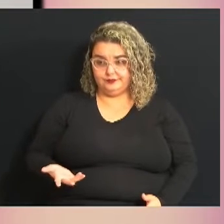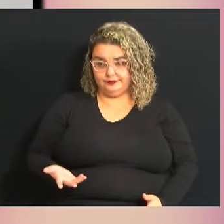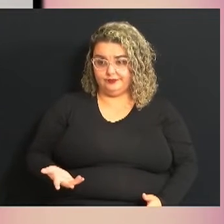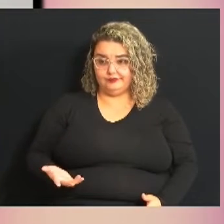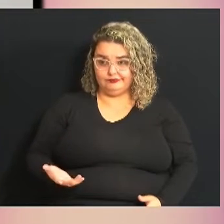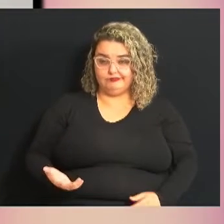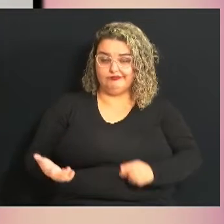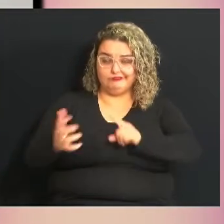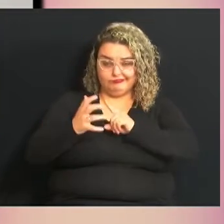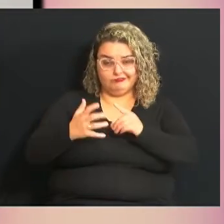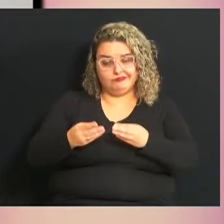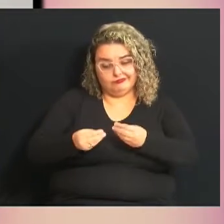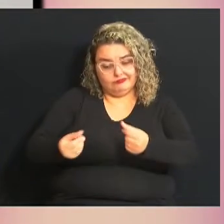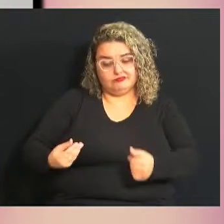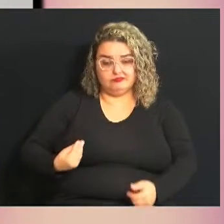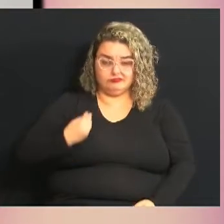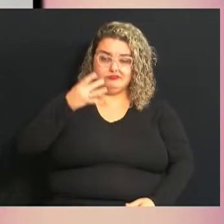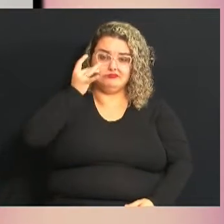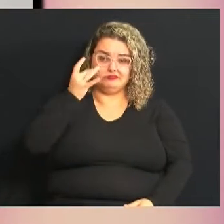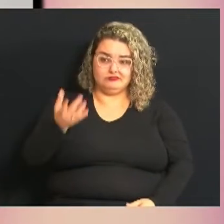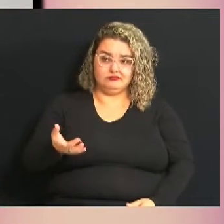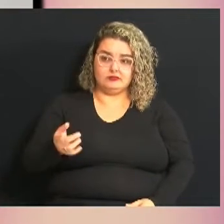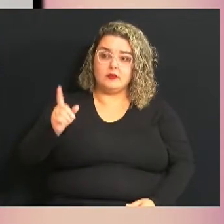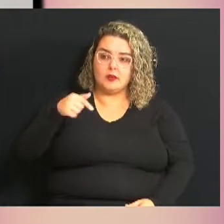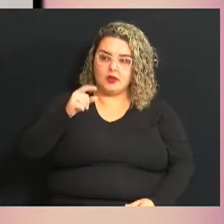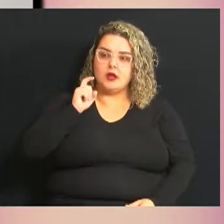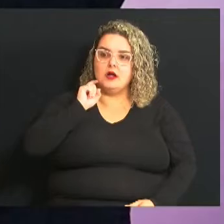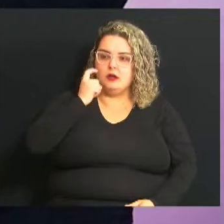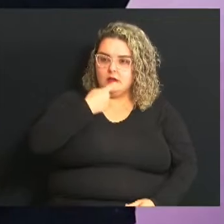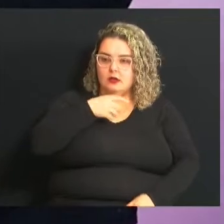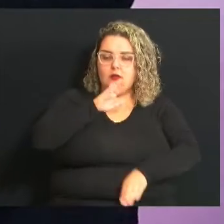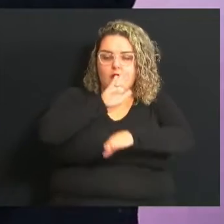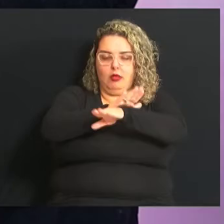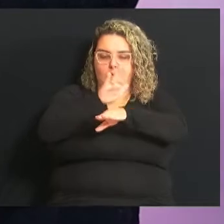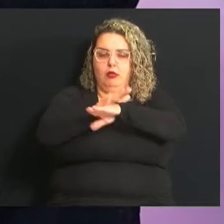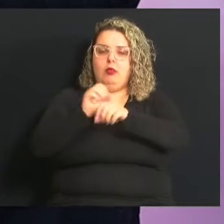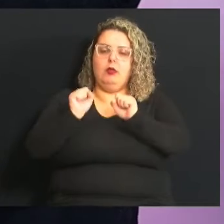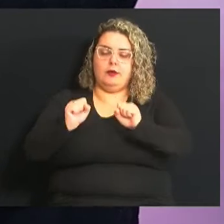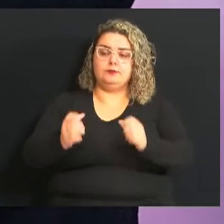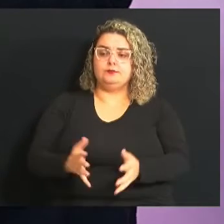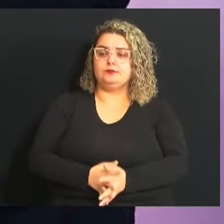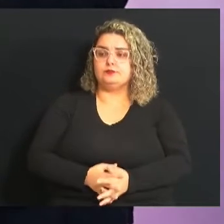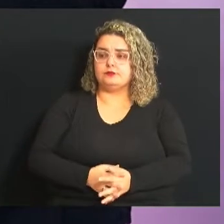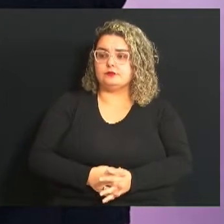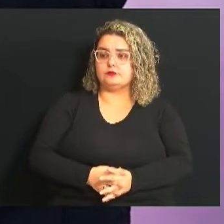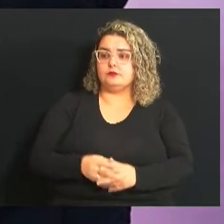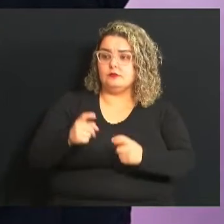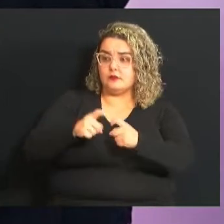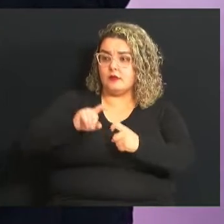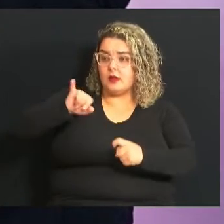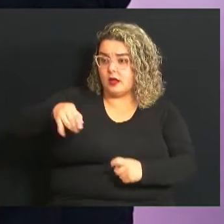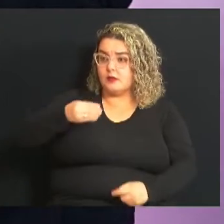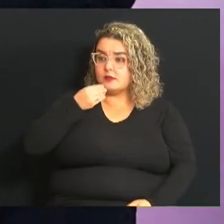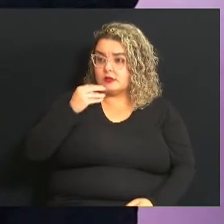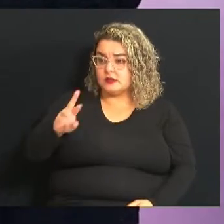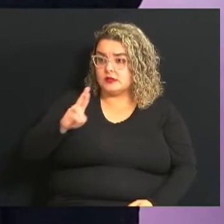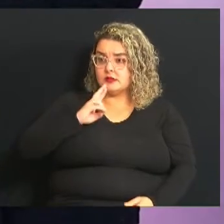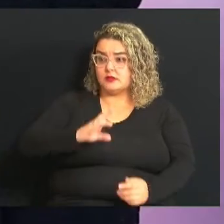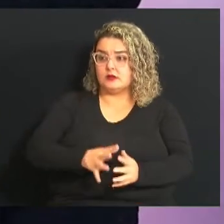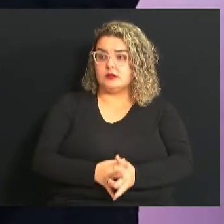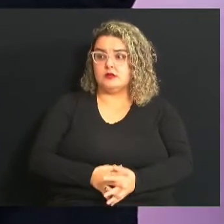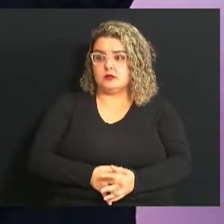afetado na qualidade de vida mesmo. E é aí que a odontologia pode ajudar eles. E doutor, até pegando o gancho aí, né? A gente